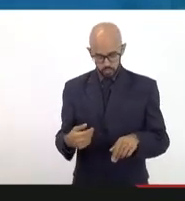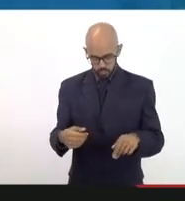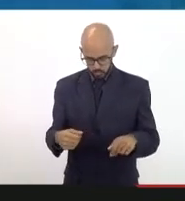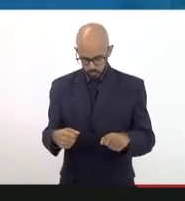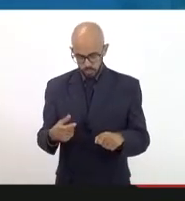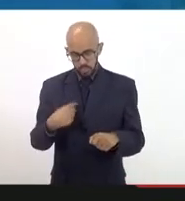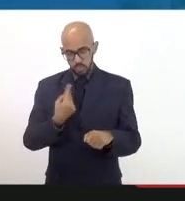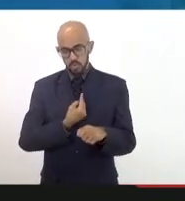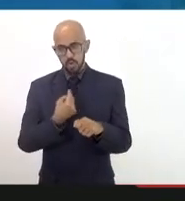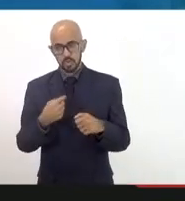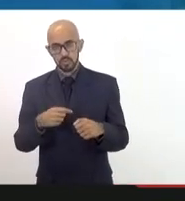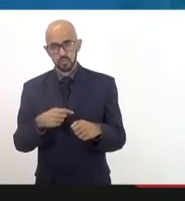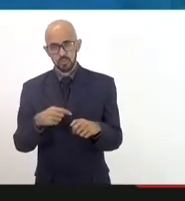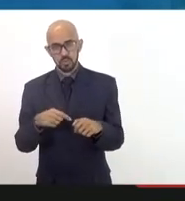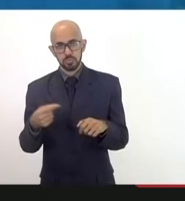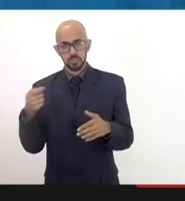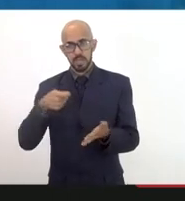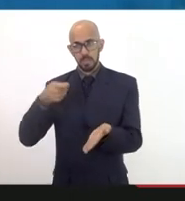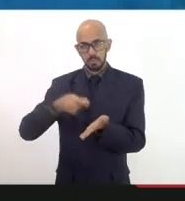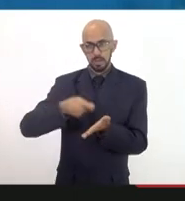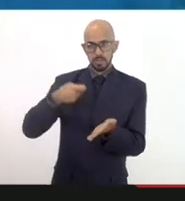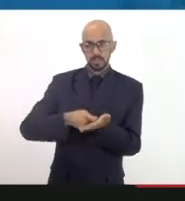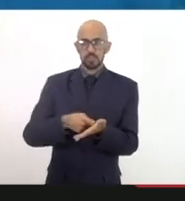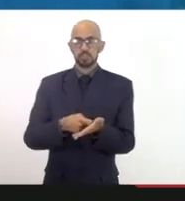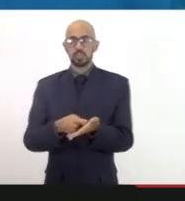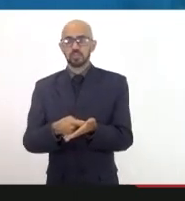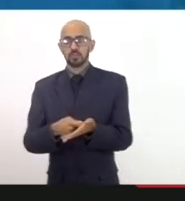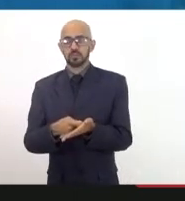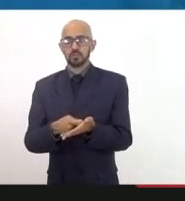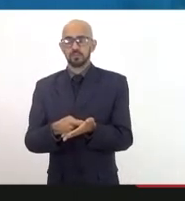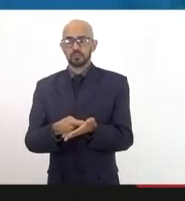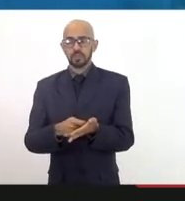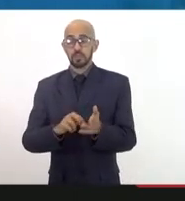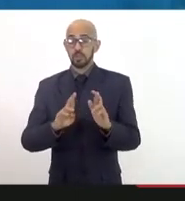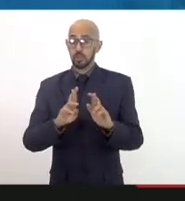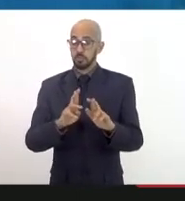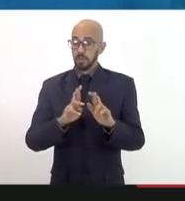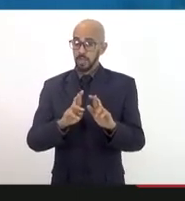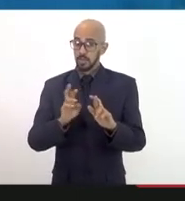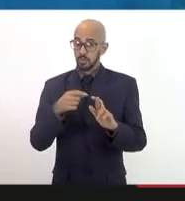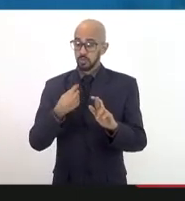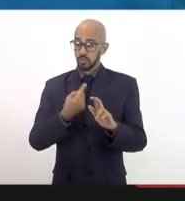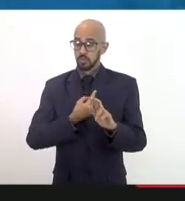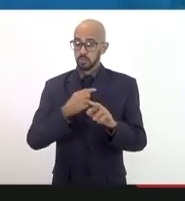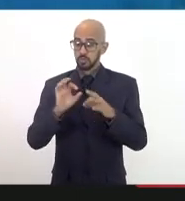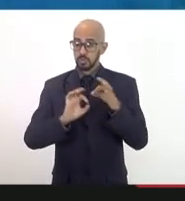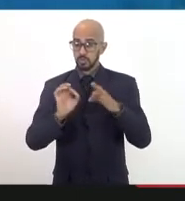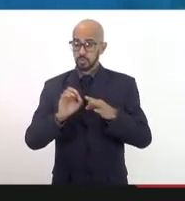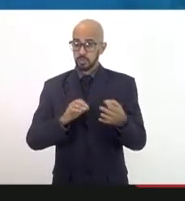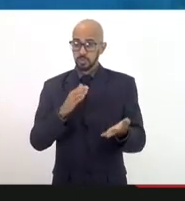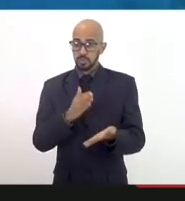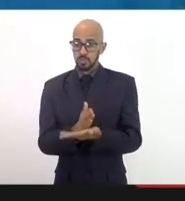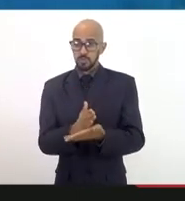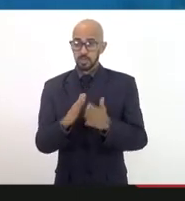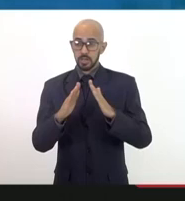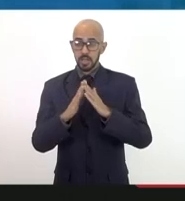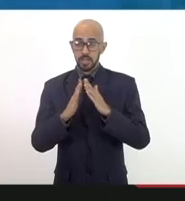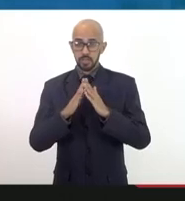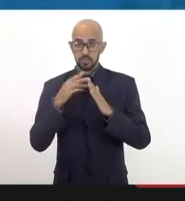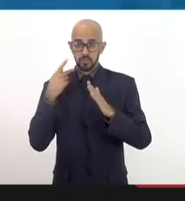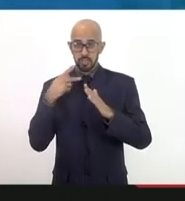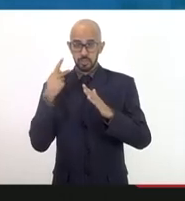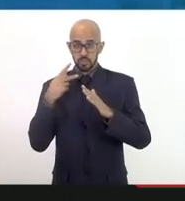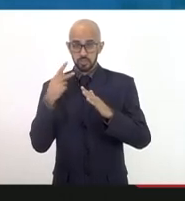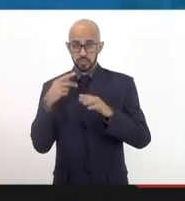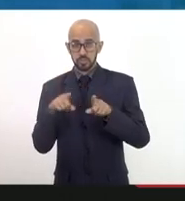nós vamos estar aqui para cobrar isso. Espero que o nosso projeto seja aprovado na Câmara dos Vereadores e que os recursos cheguem para que